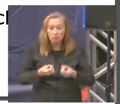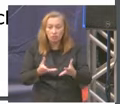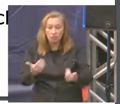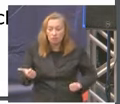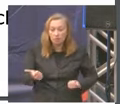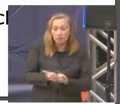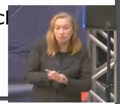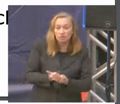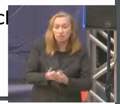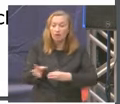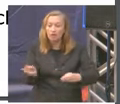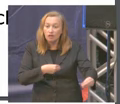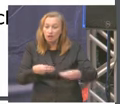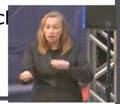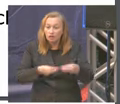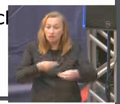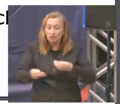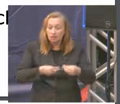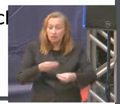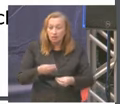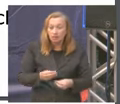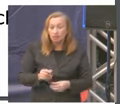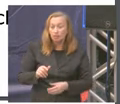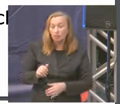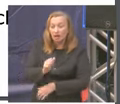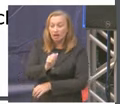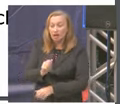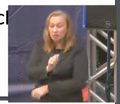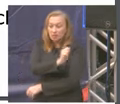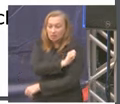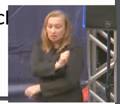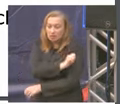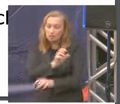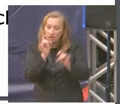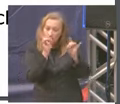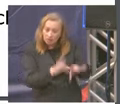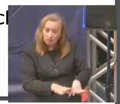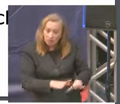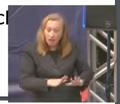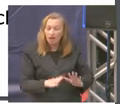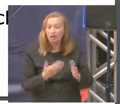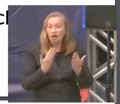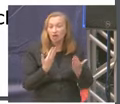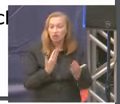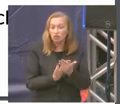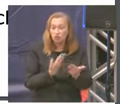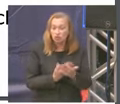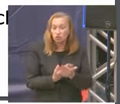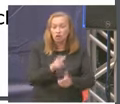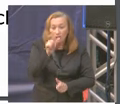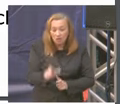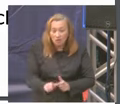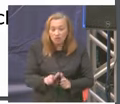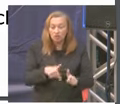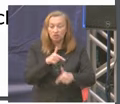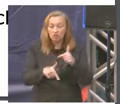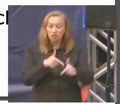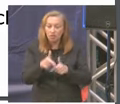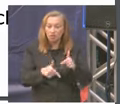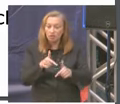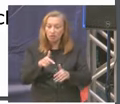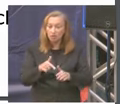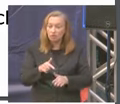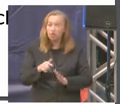com arranjos flexíveis para os que abandonaram os estudos, adultos com necessidades pessoais, pessoas e trabalhadores com baixos níveis